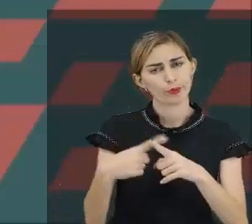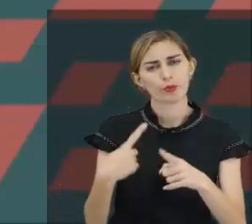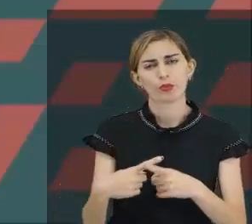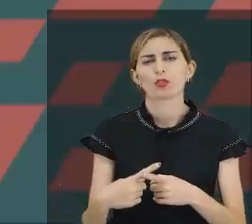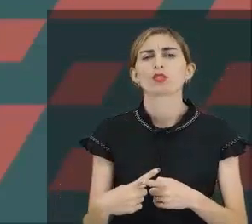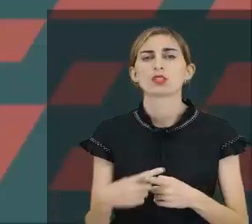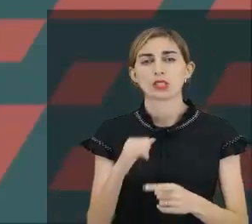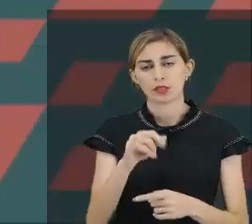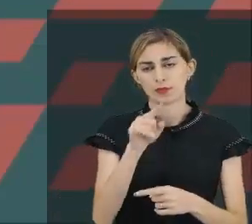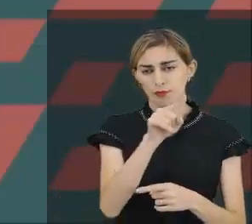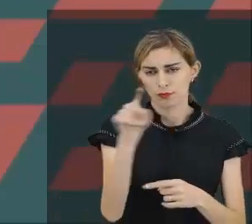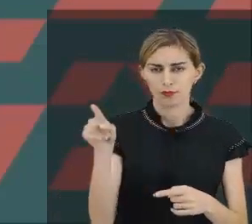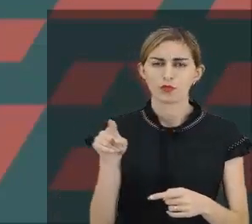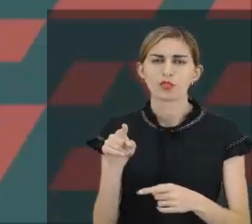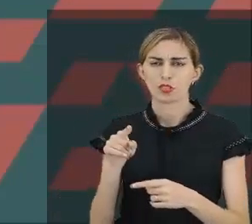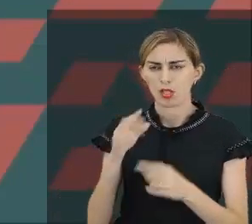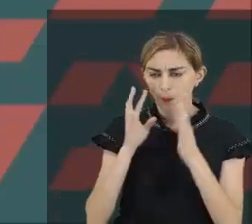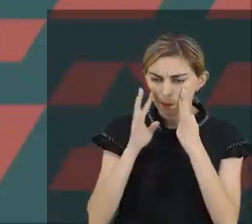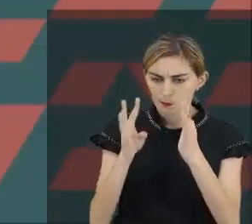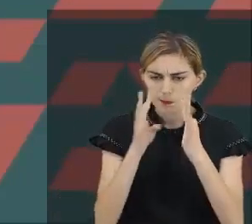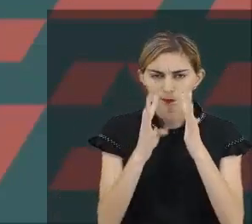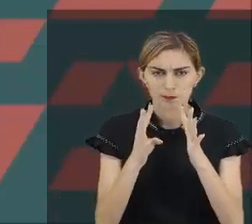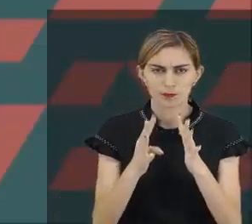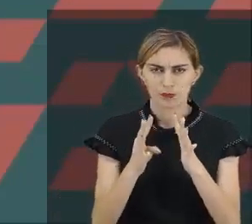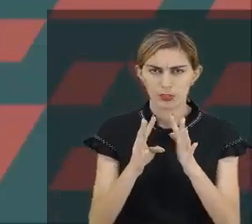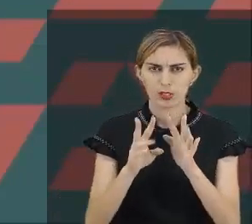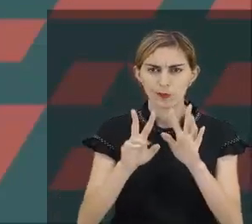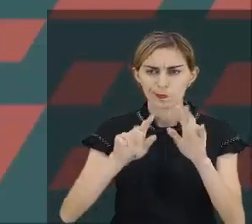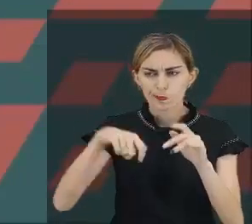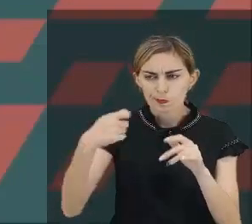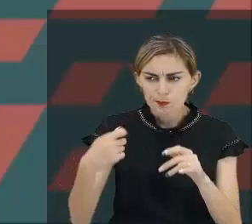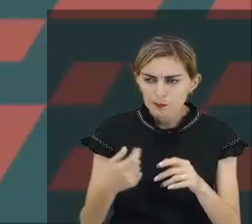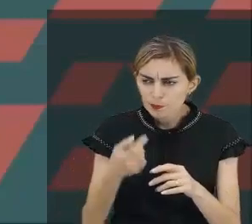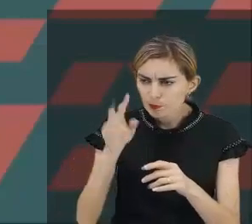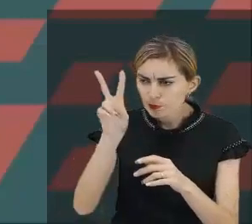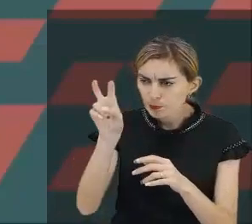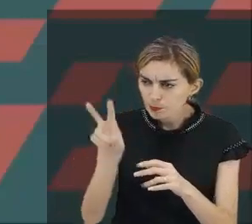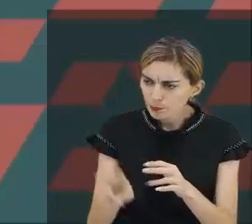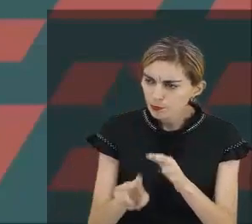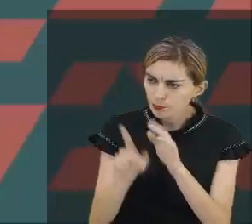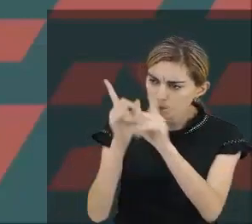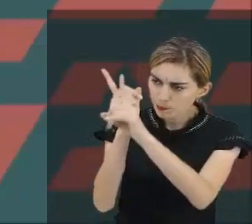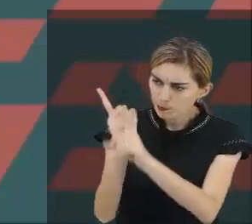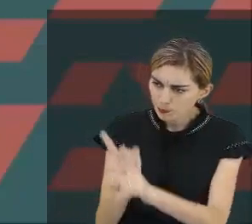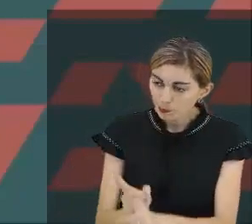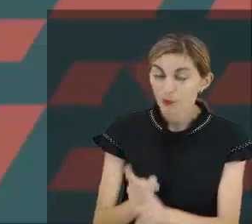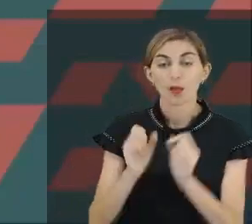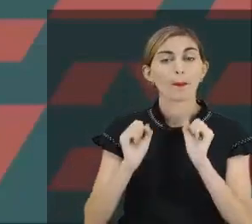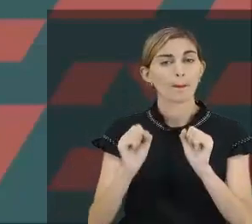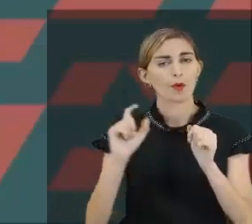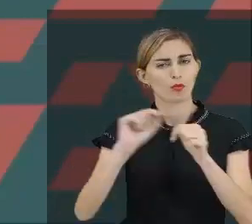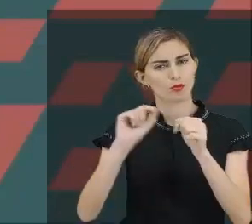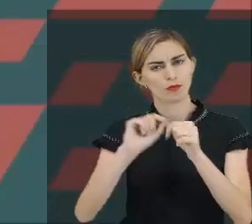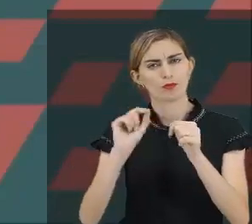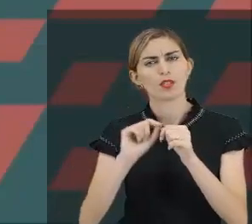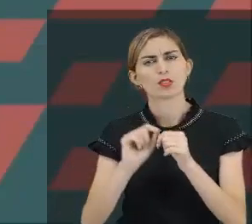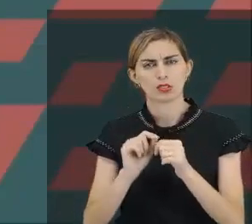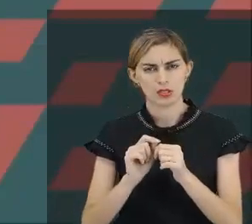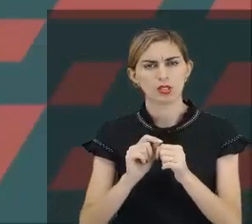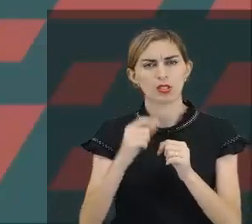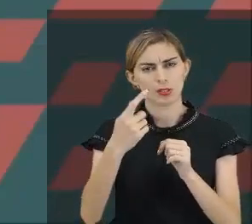Porque se vocês observarem esses sinais nas crianças, vocês já podem